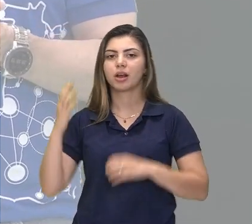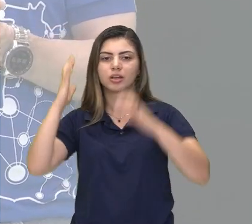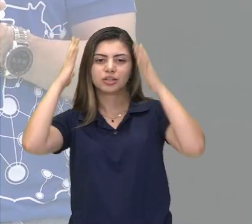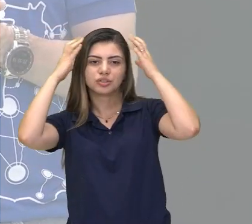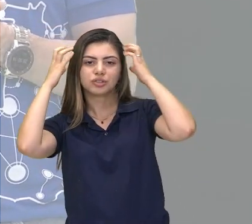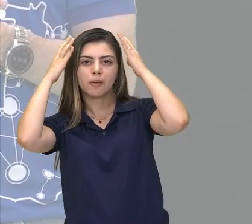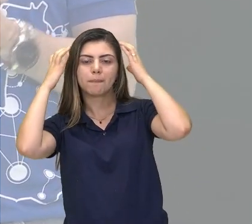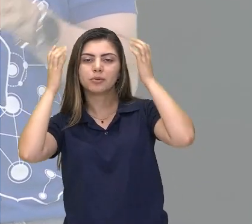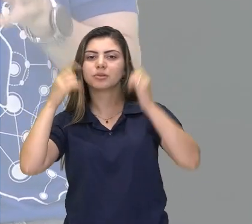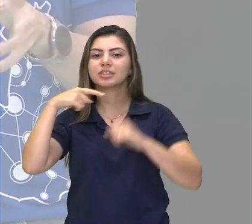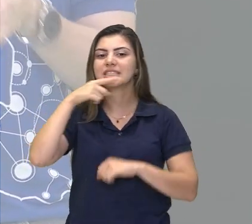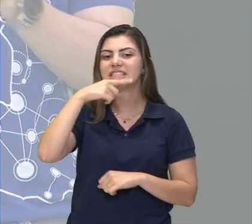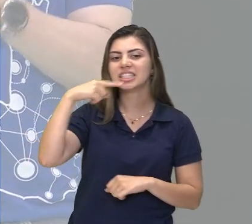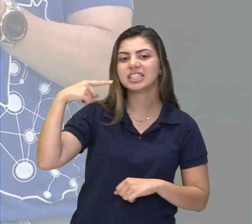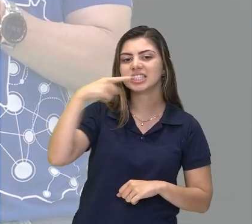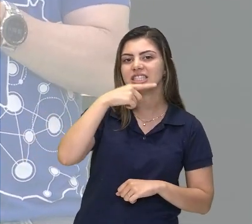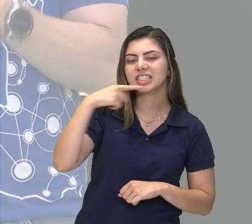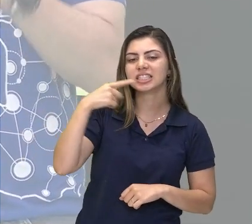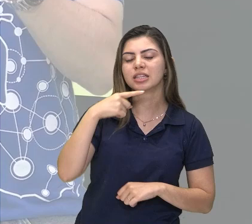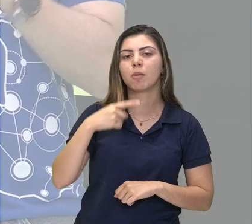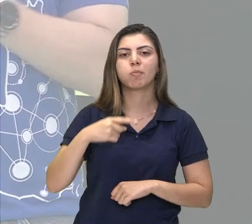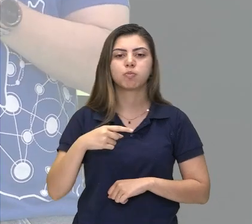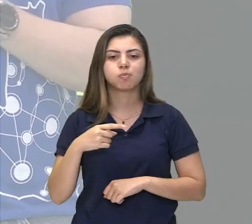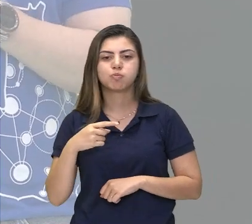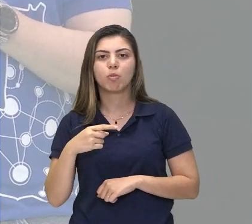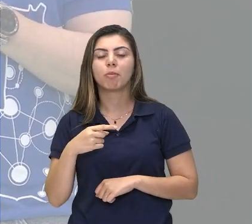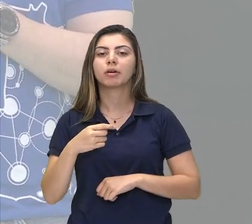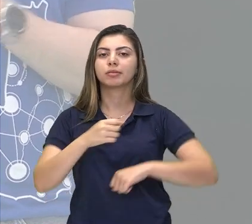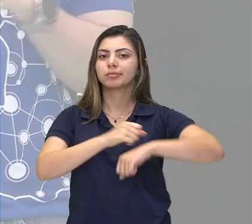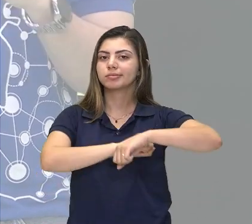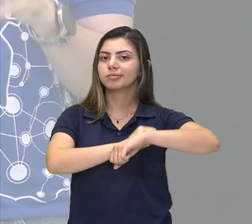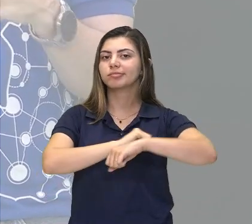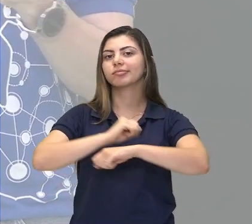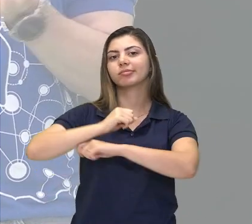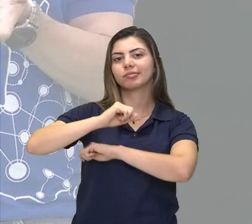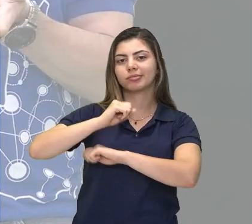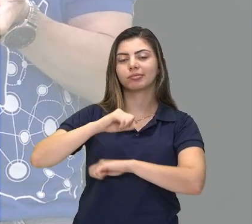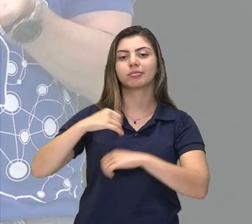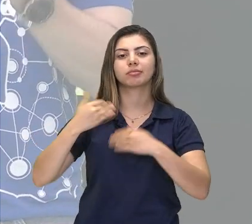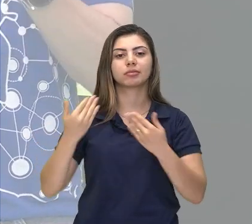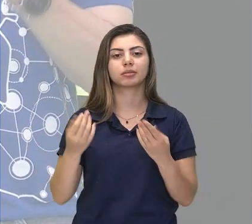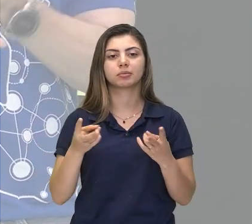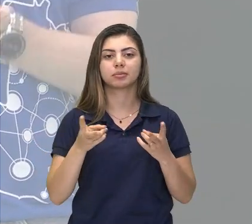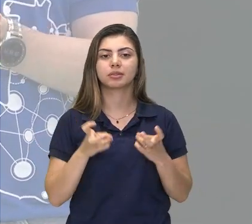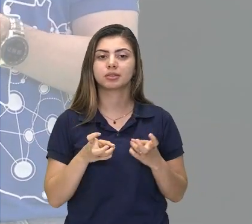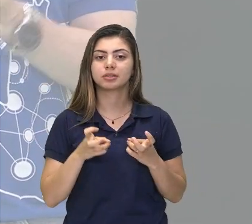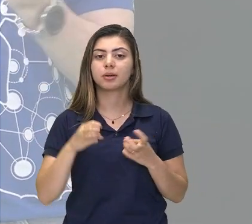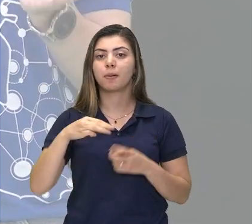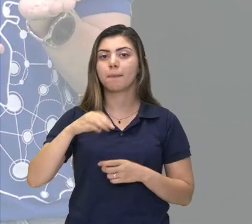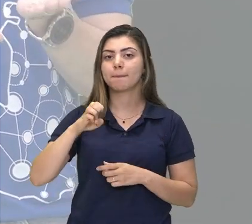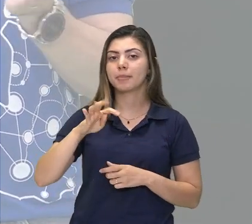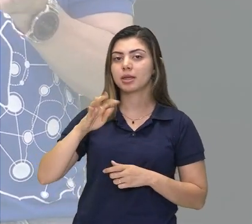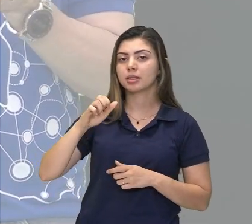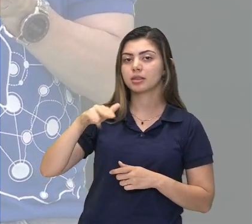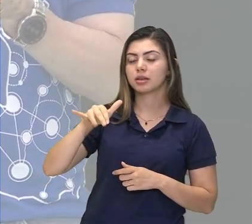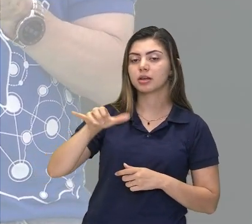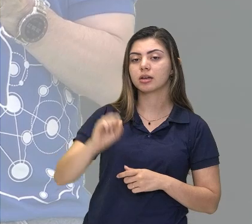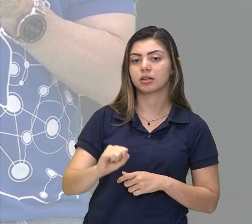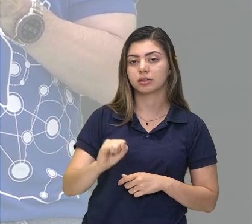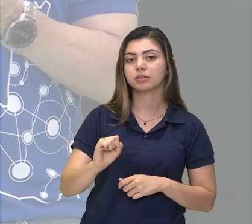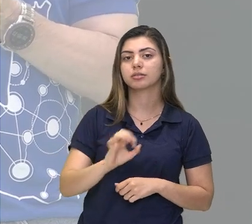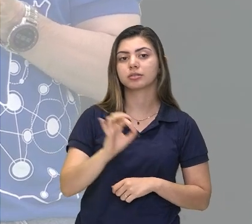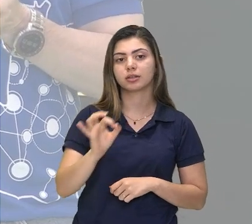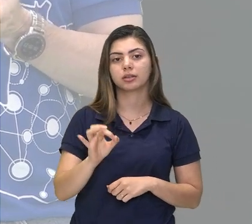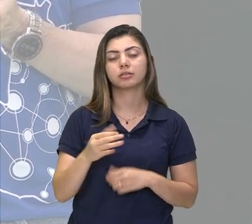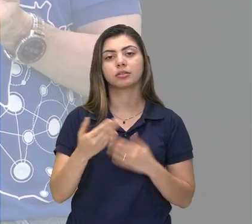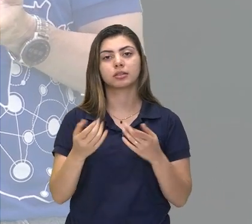cremes dentais, enxaguantes bucais, desodorantes. Os metâmeros, que podem, e também chamados de